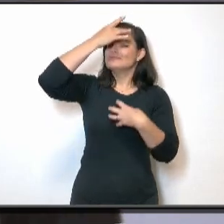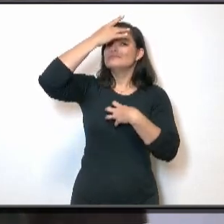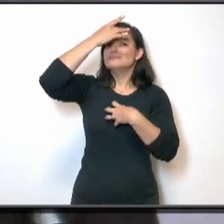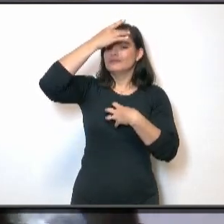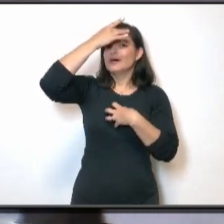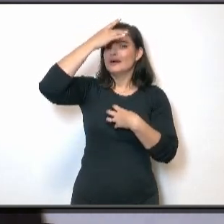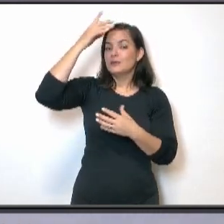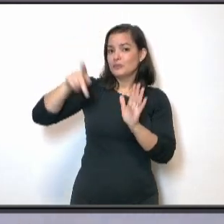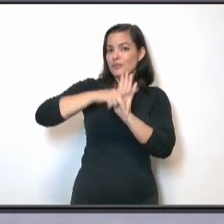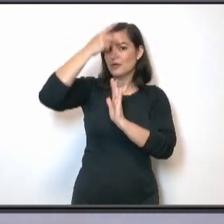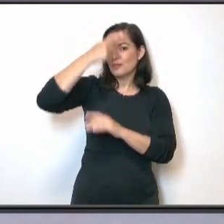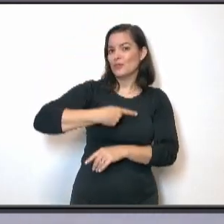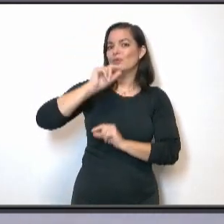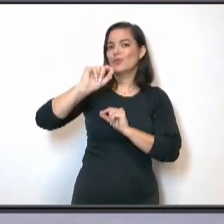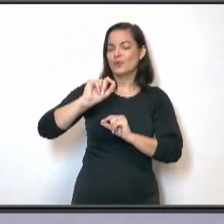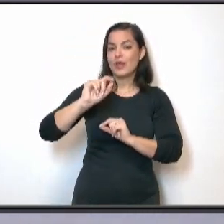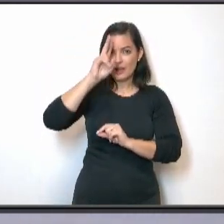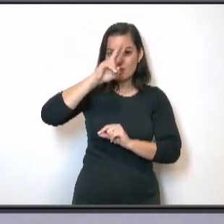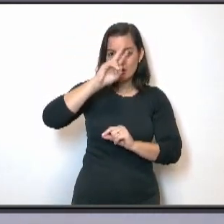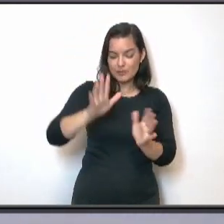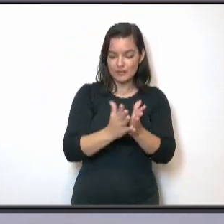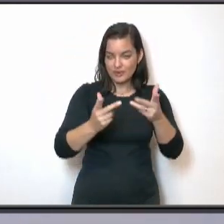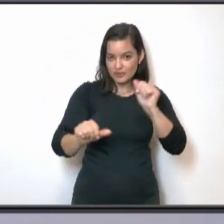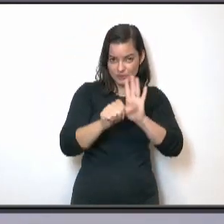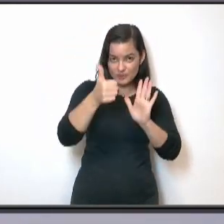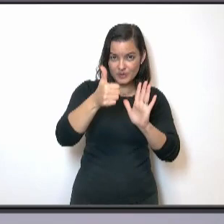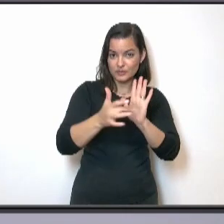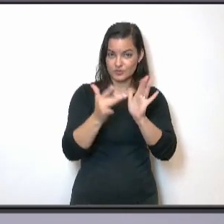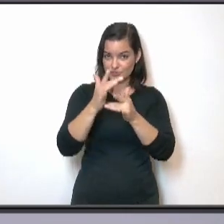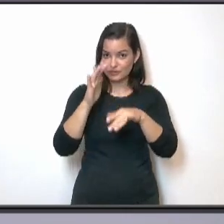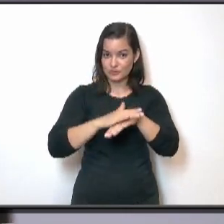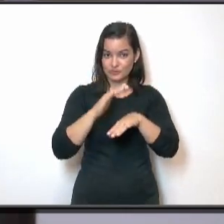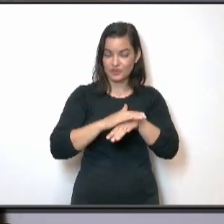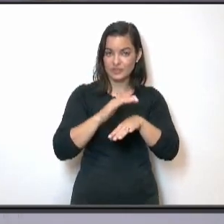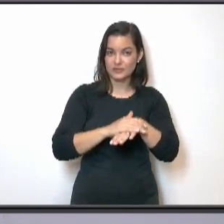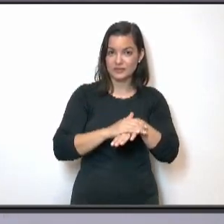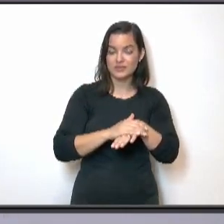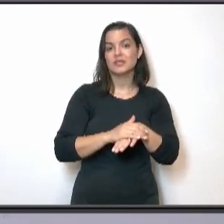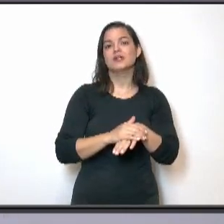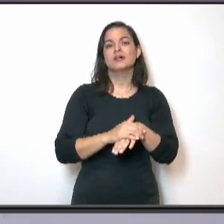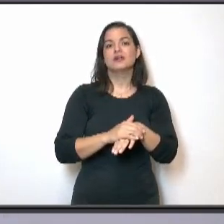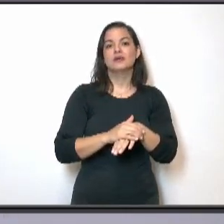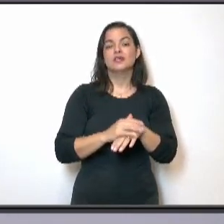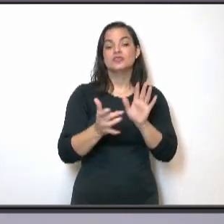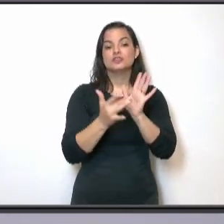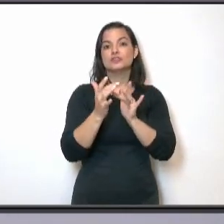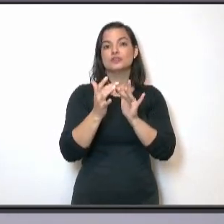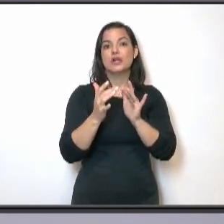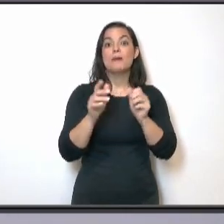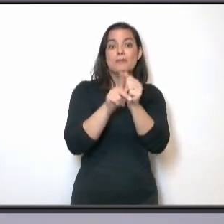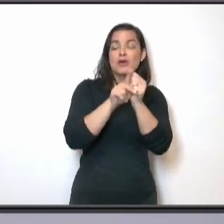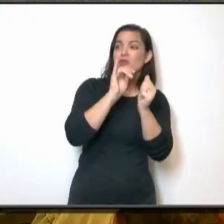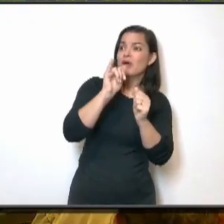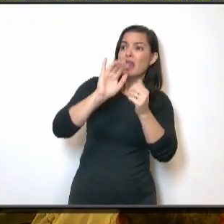Lembra lá no primeiro milagre? Quando Jesus faz o milagre, o que ele diz? Afasta de mim, porque eu sou um